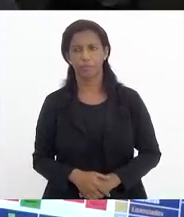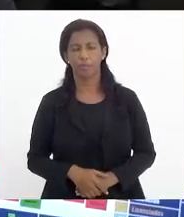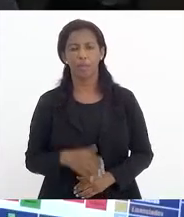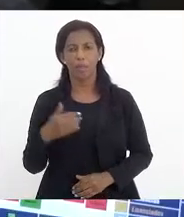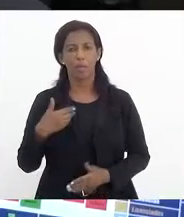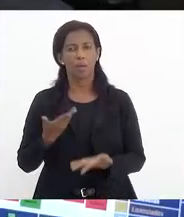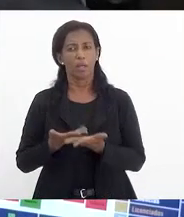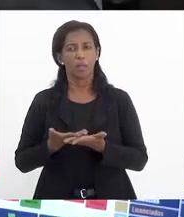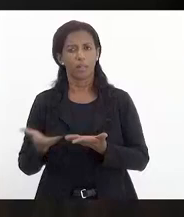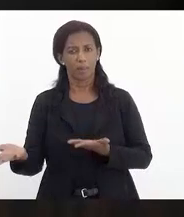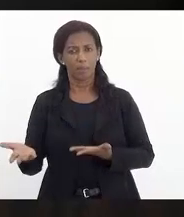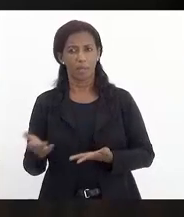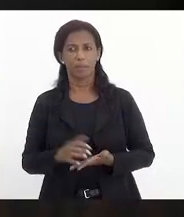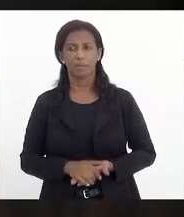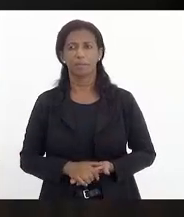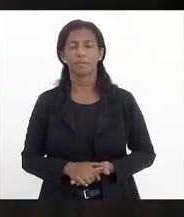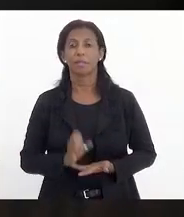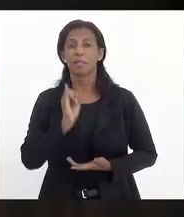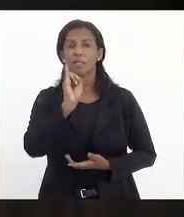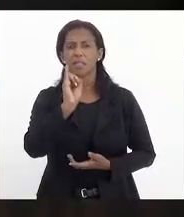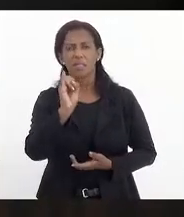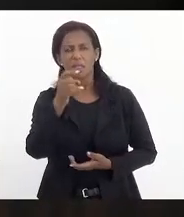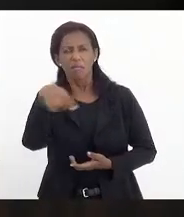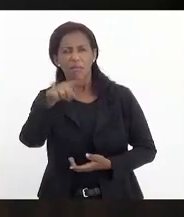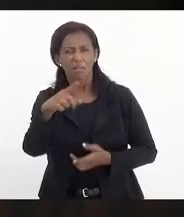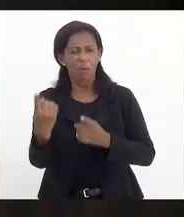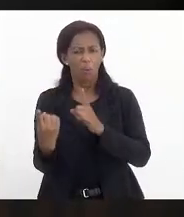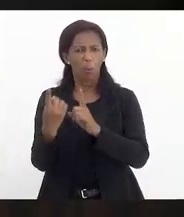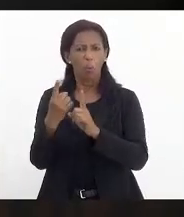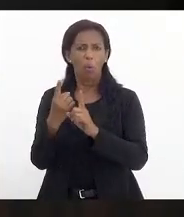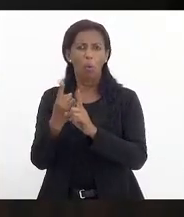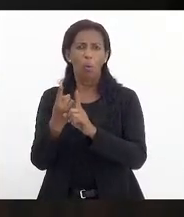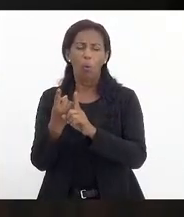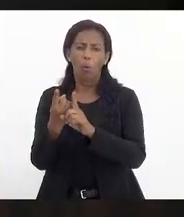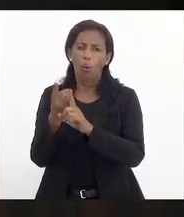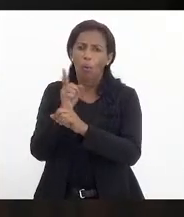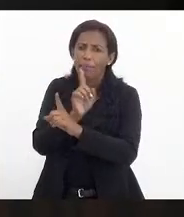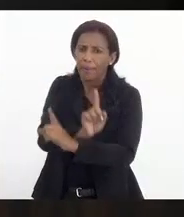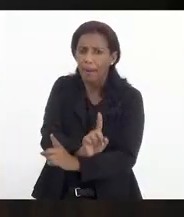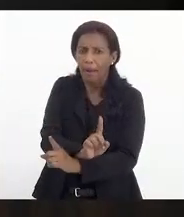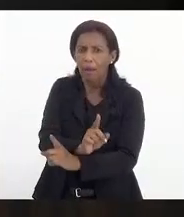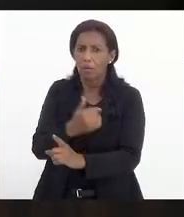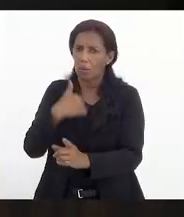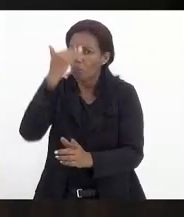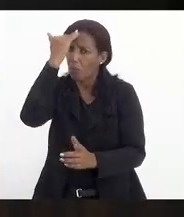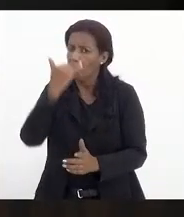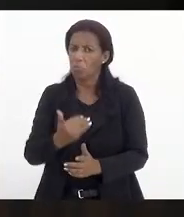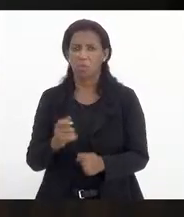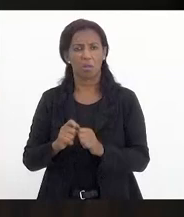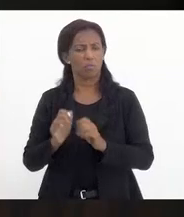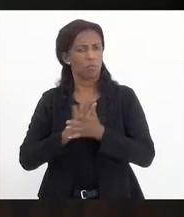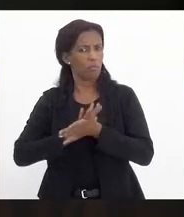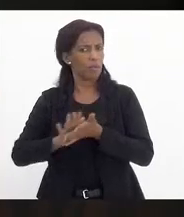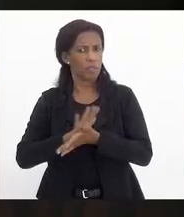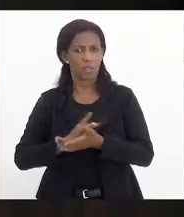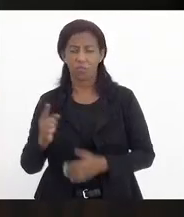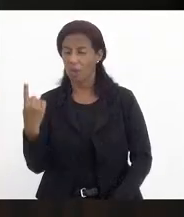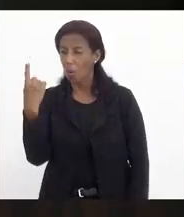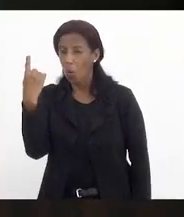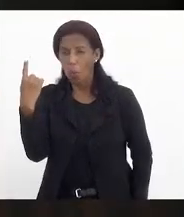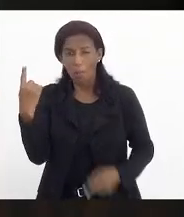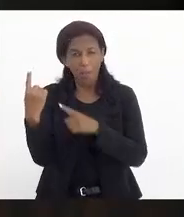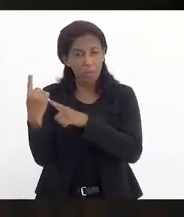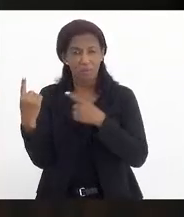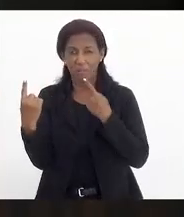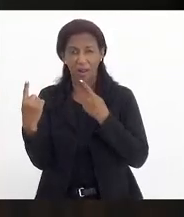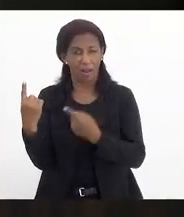encaminhar. Se tiver alguém contrário a esse encaminhamento, eu vou respeitar, não vou fazê-lo. Tá? Se tiver um parlamentar que